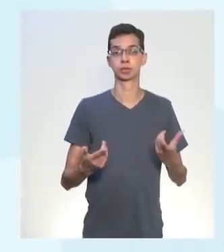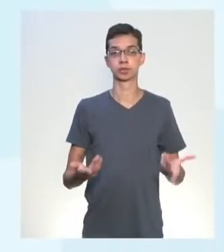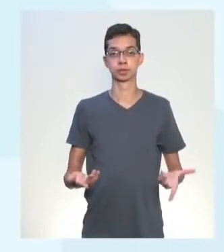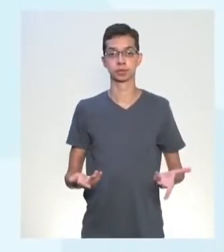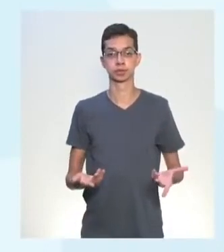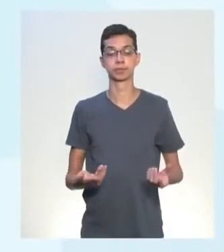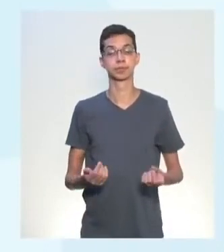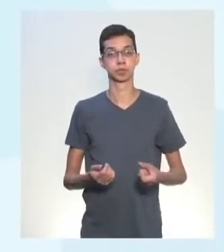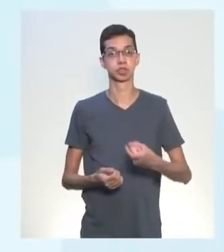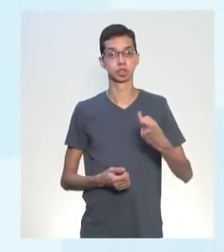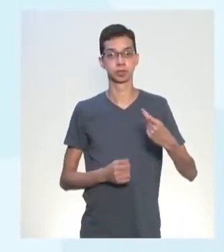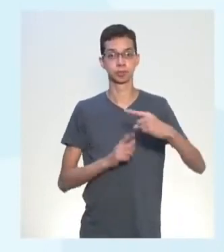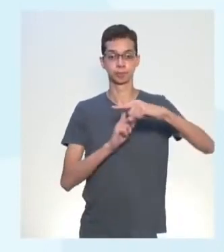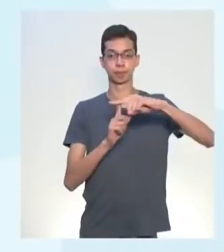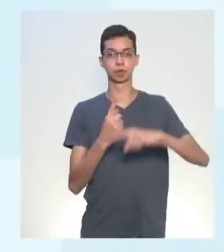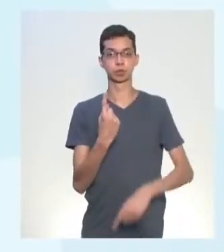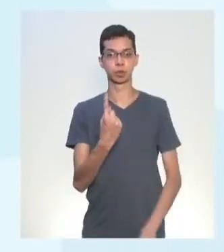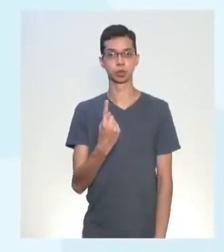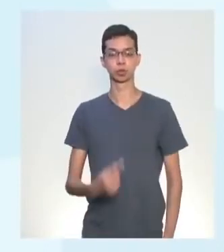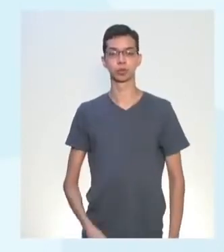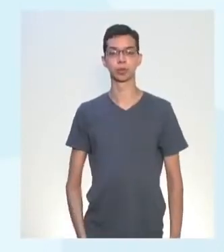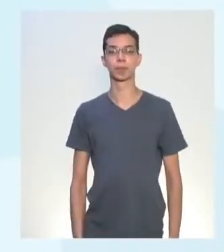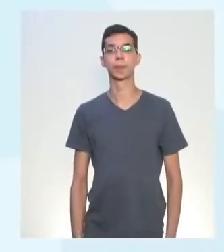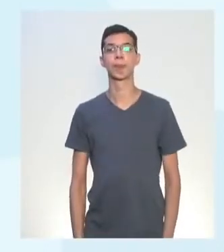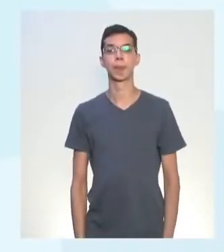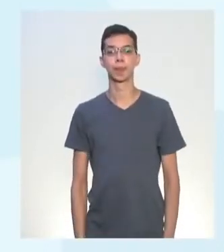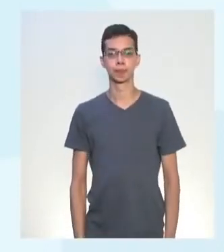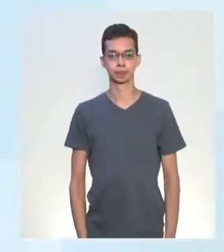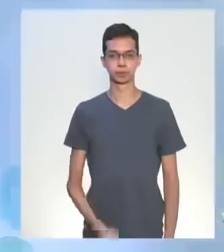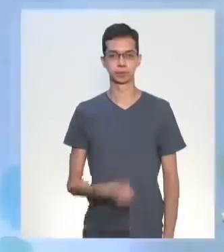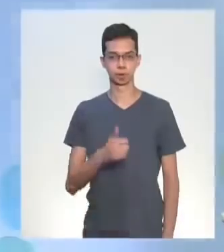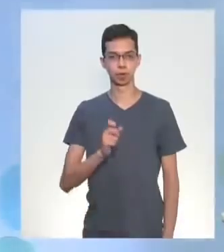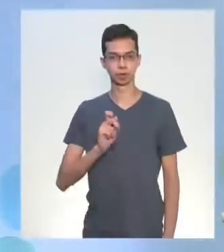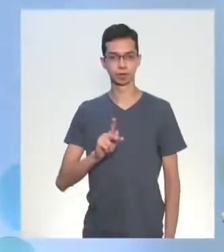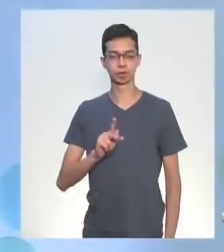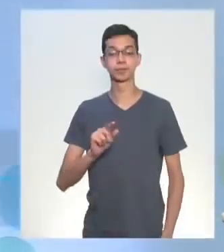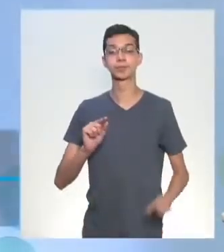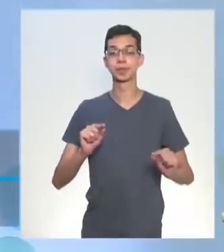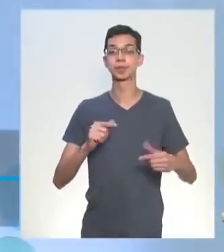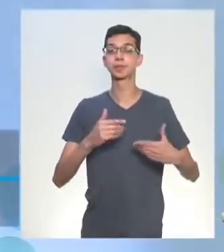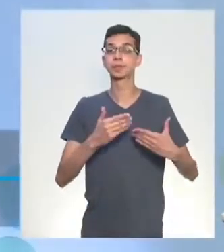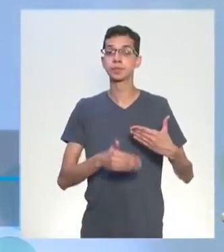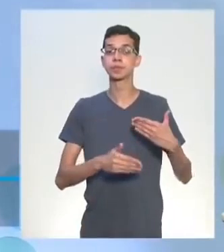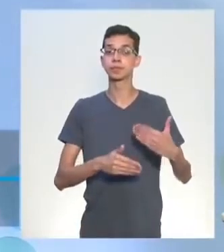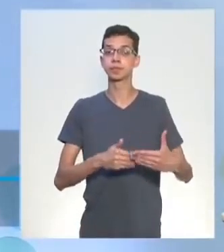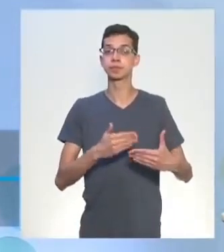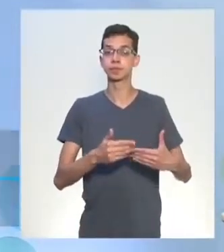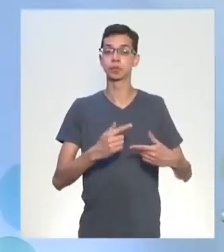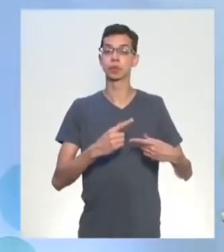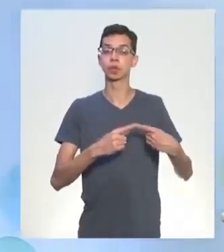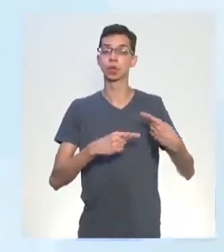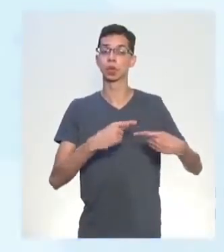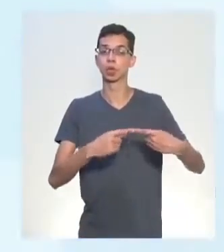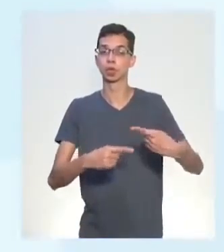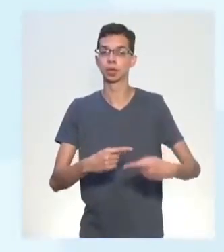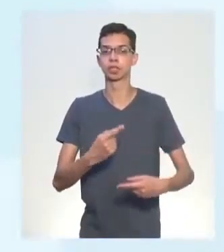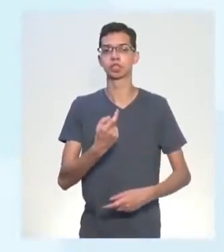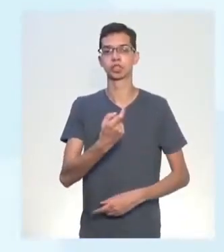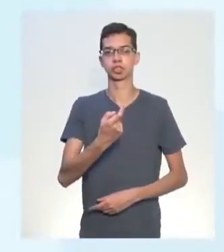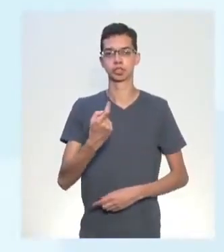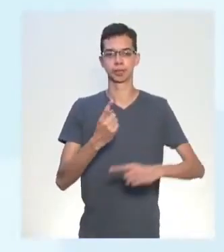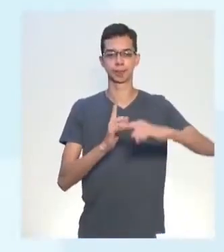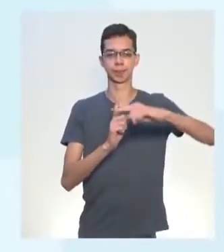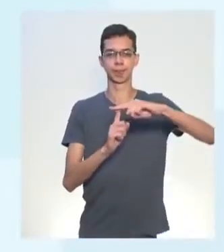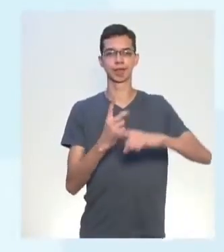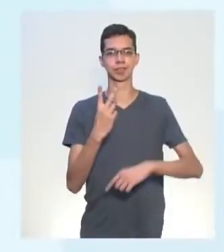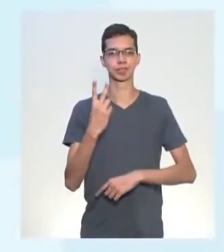será o X mais 1, ó. Essa é uma ideia, tá certo? E o próximo do próximo é o X mais 2, ó. Então, o